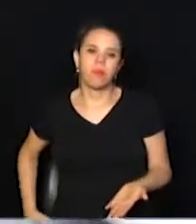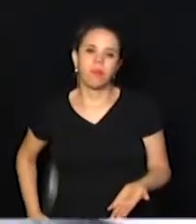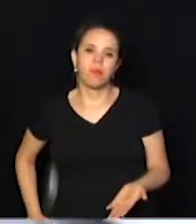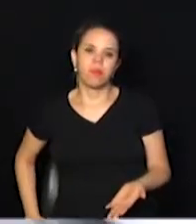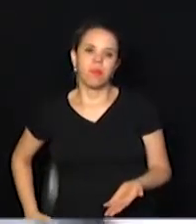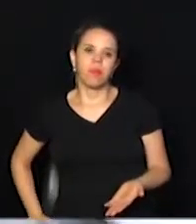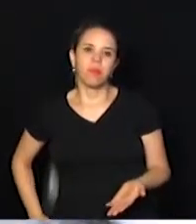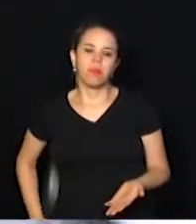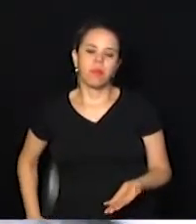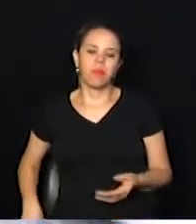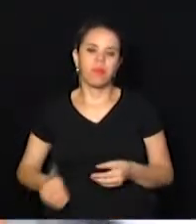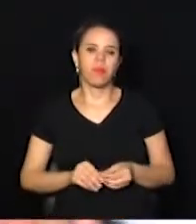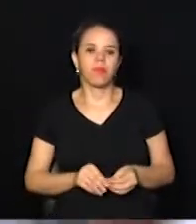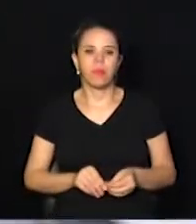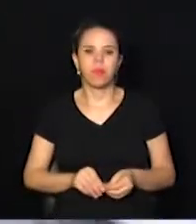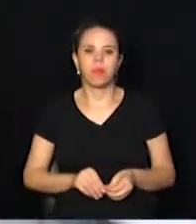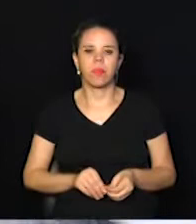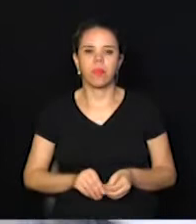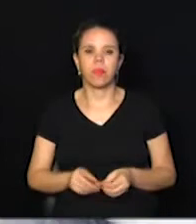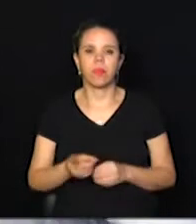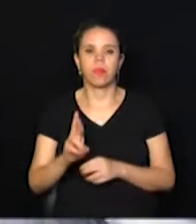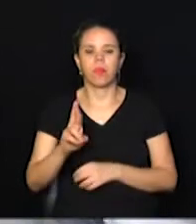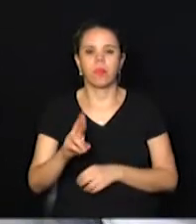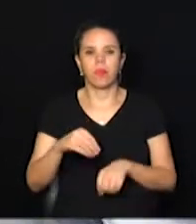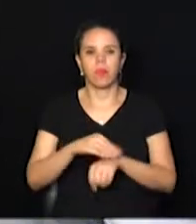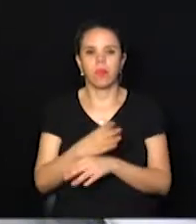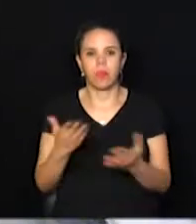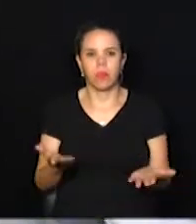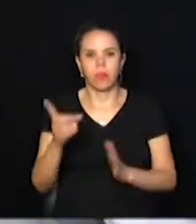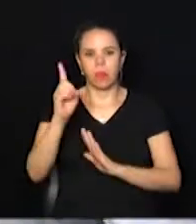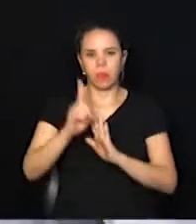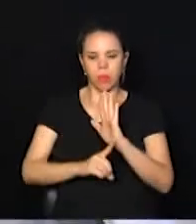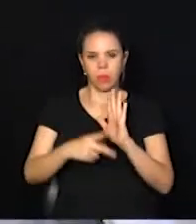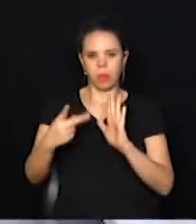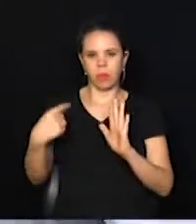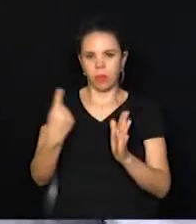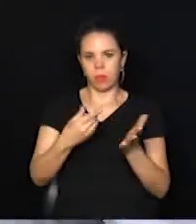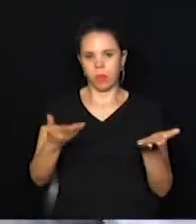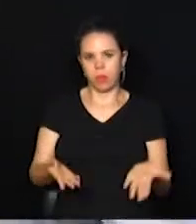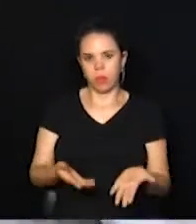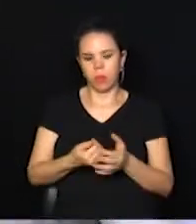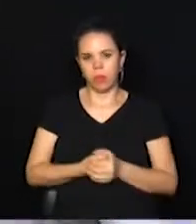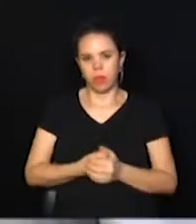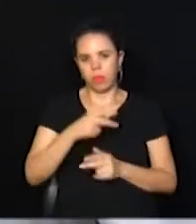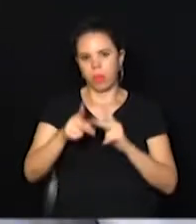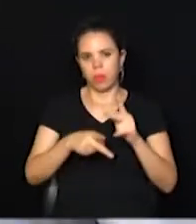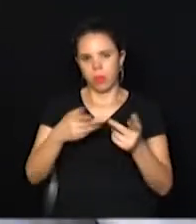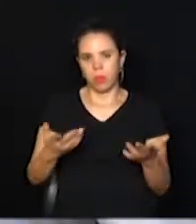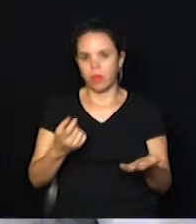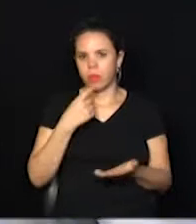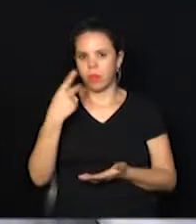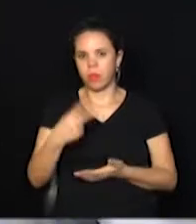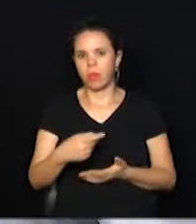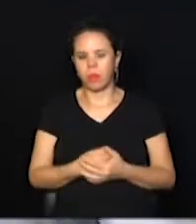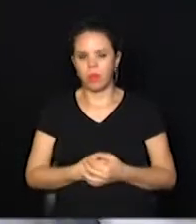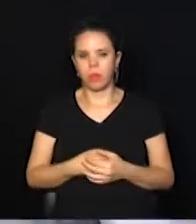E como a doutora muito bem trouxe, né, é um direito nosso, das pessoas de Campinas,